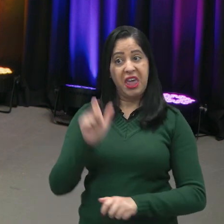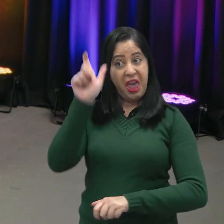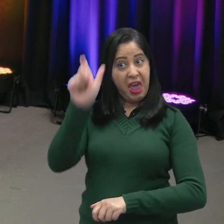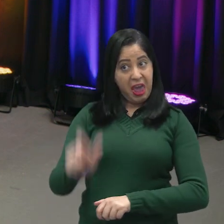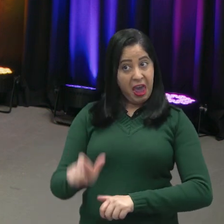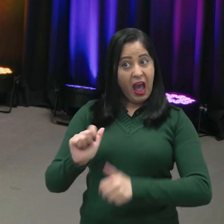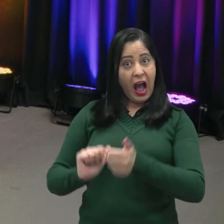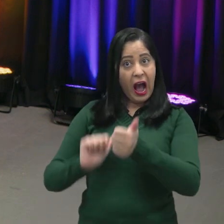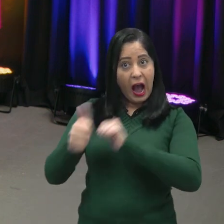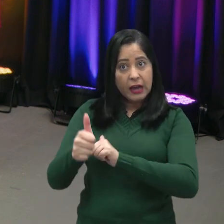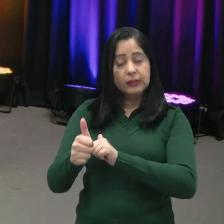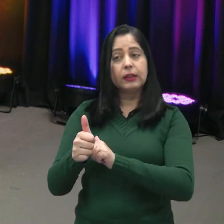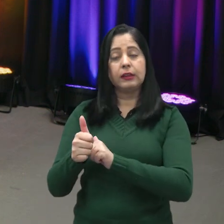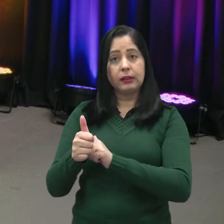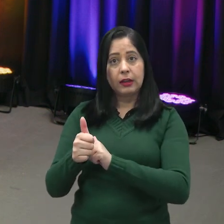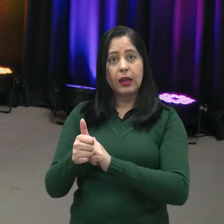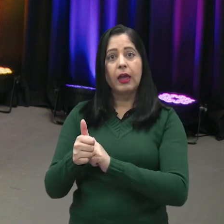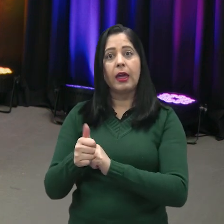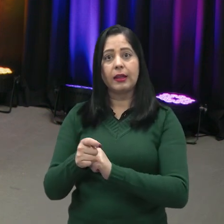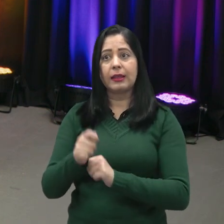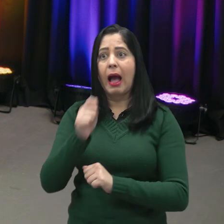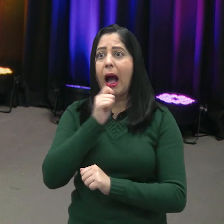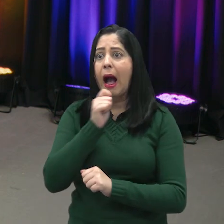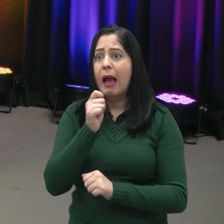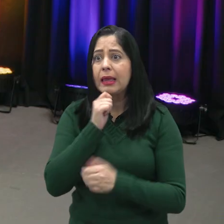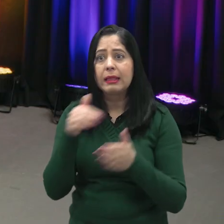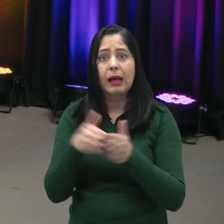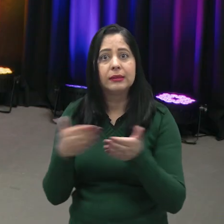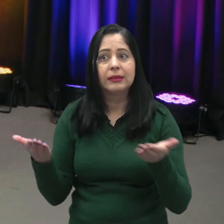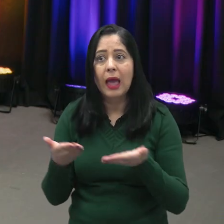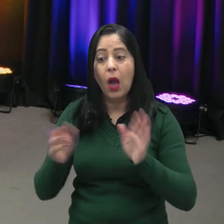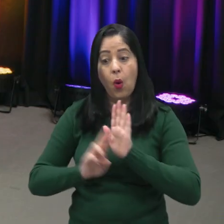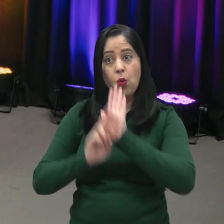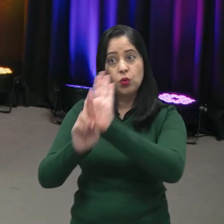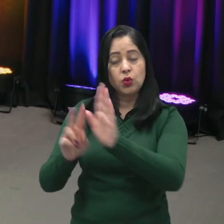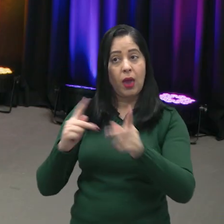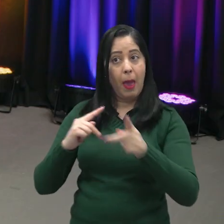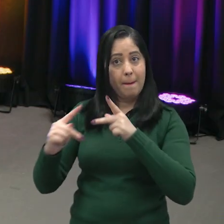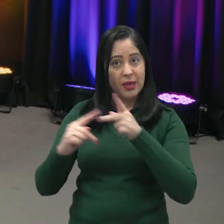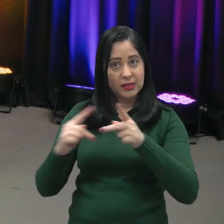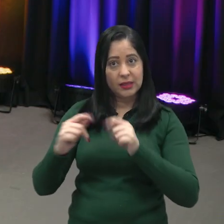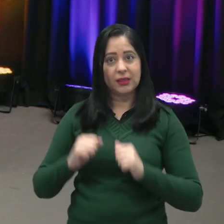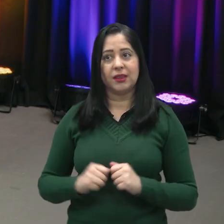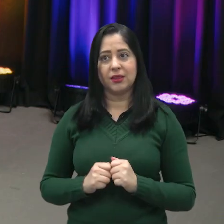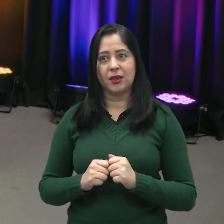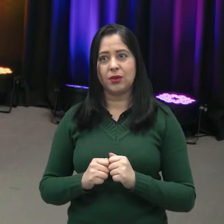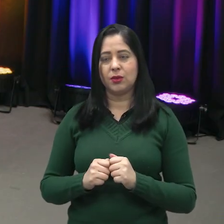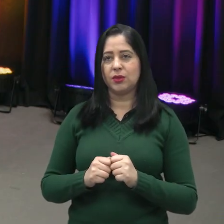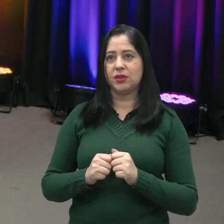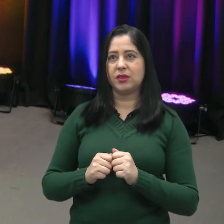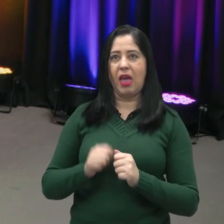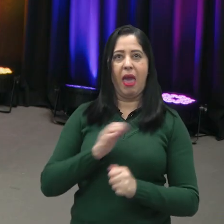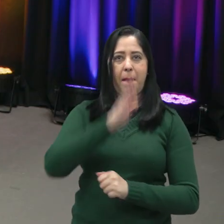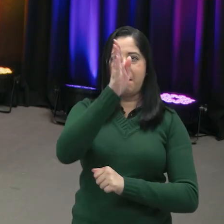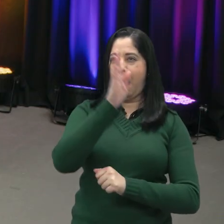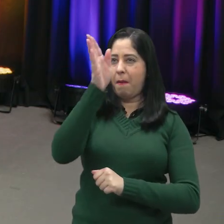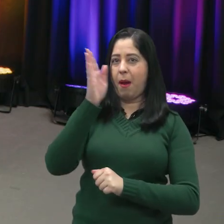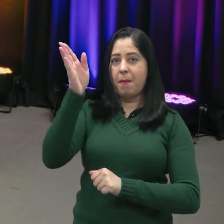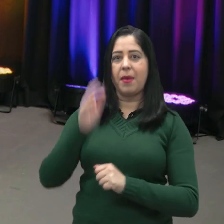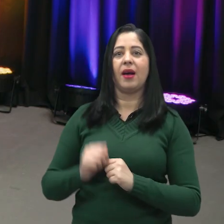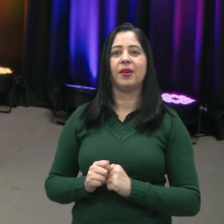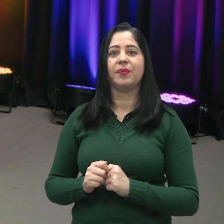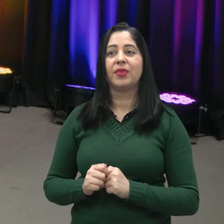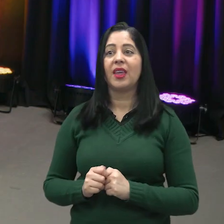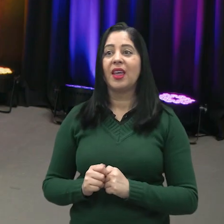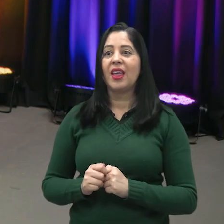um atleta que está ativo, participando das atividades hoje e representando São José, né, aí mundo afora. Rony, como que é para